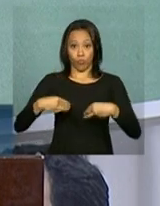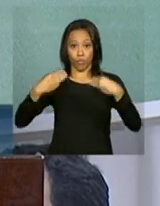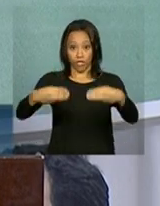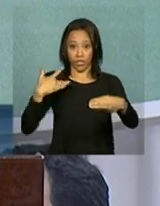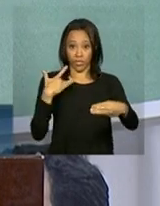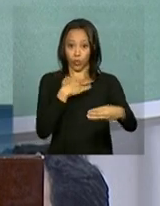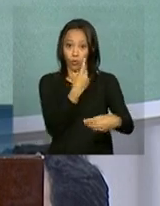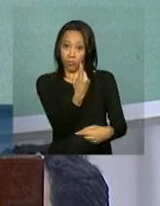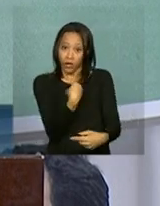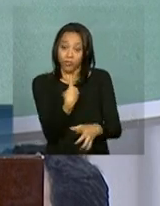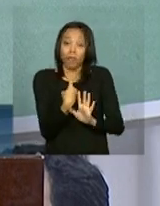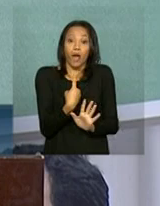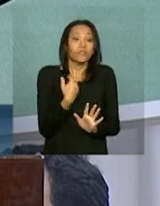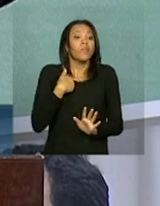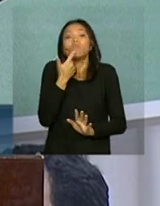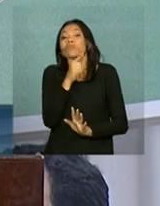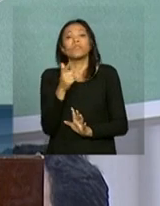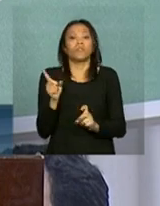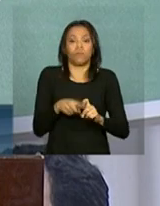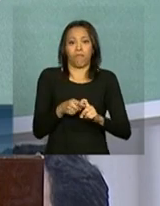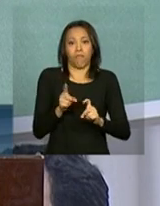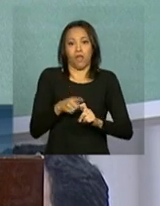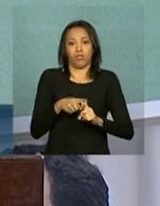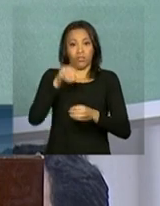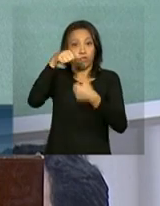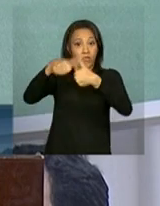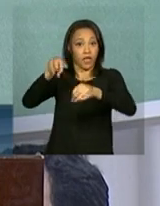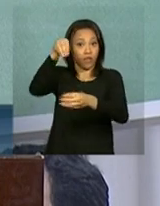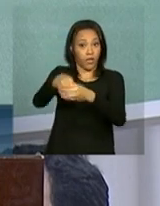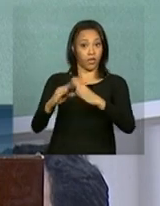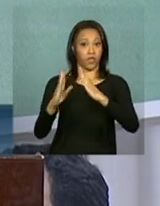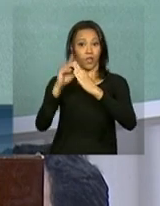aqui, porque eu não tinha um médico no posto de saúde.